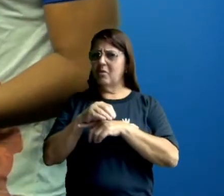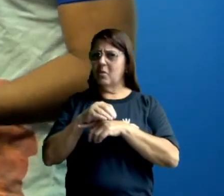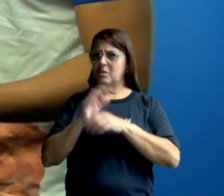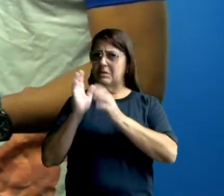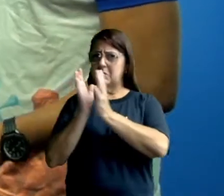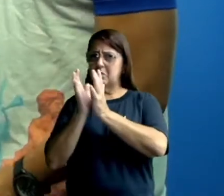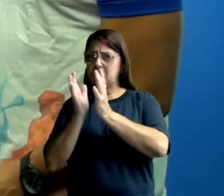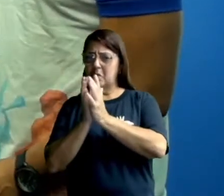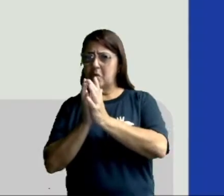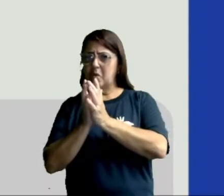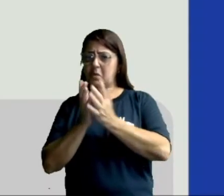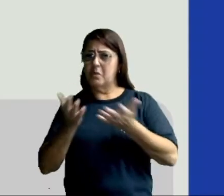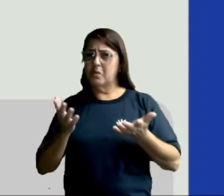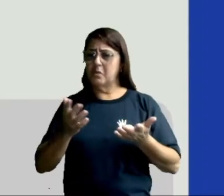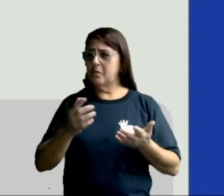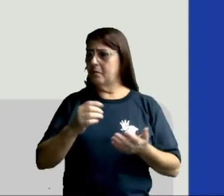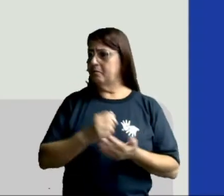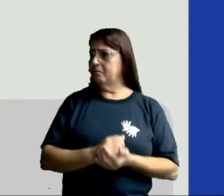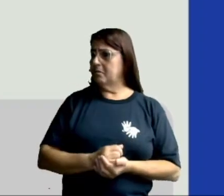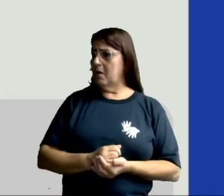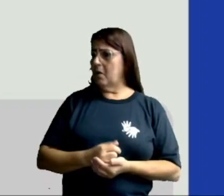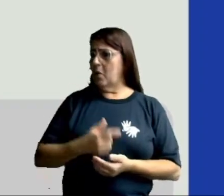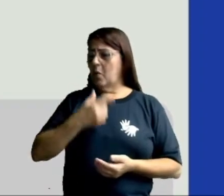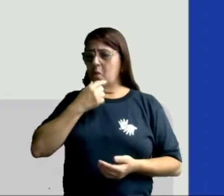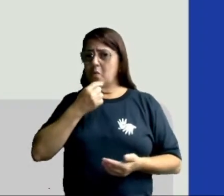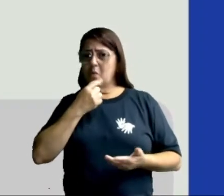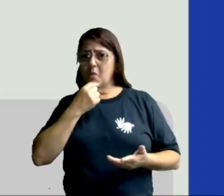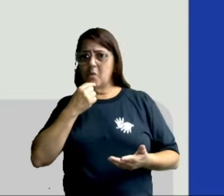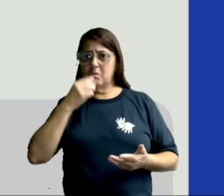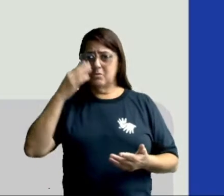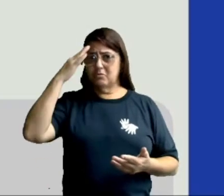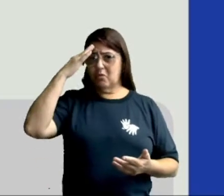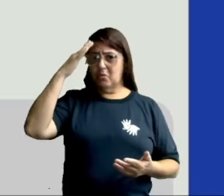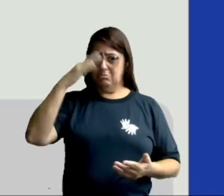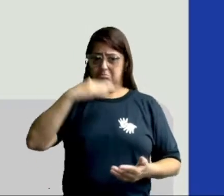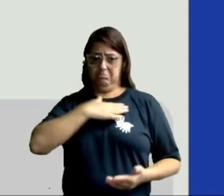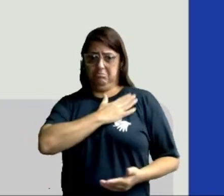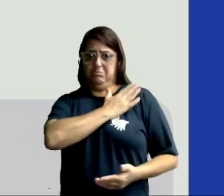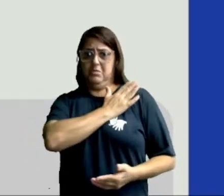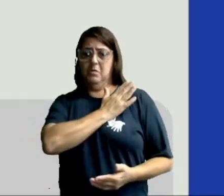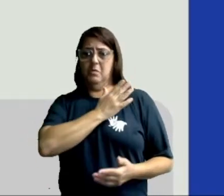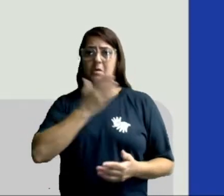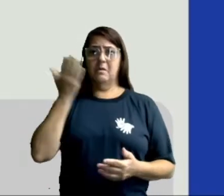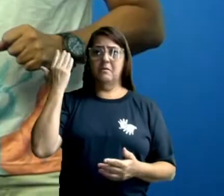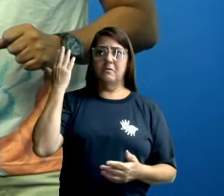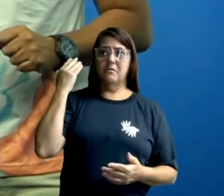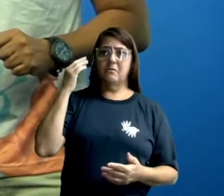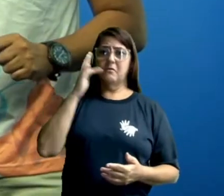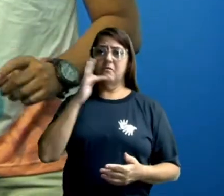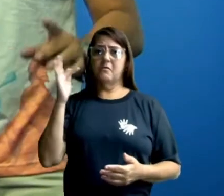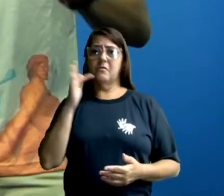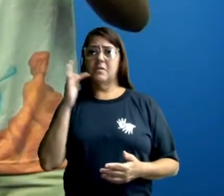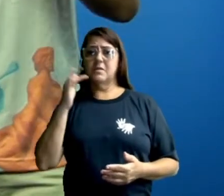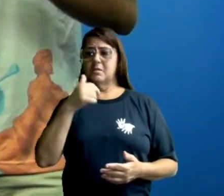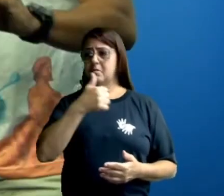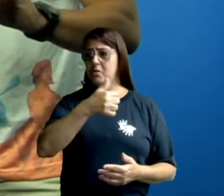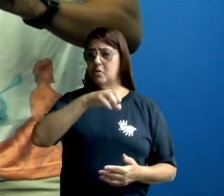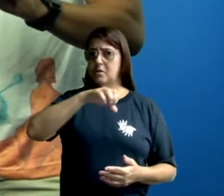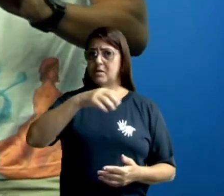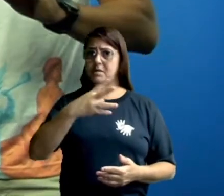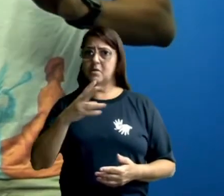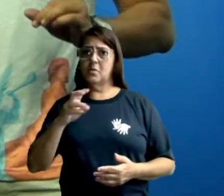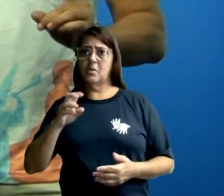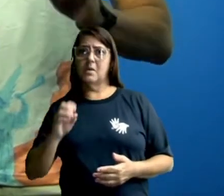tropas nazistas, Hitler marchando sobre Paris com seus generais após a derrota da França em 1940.